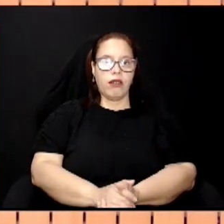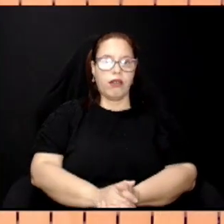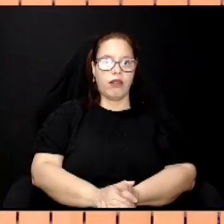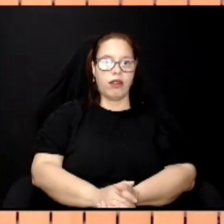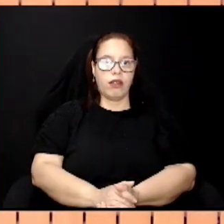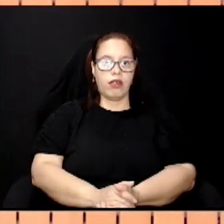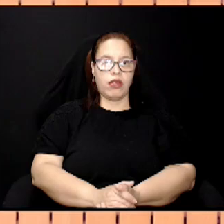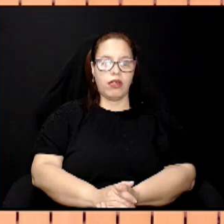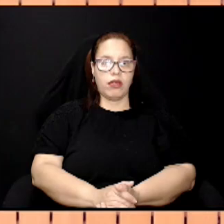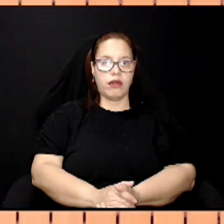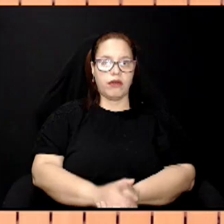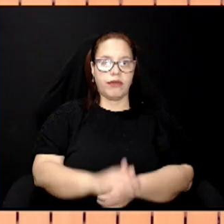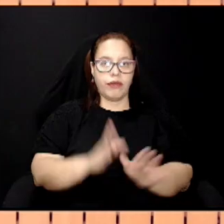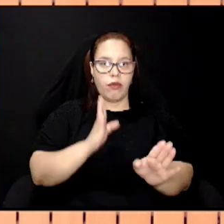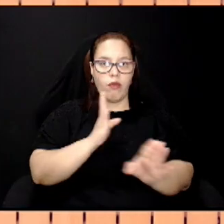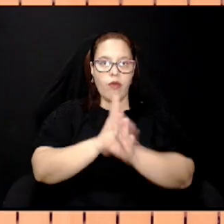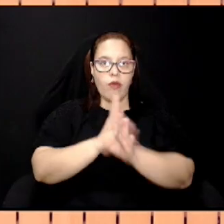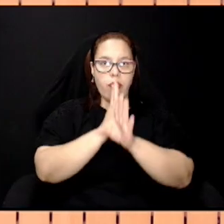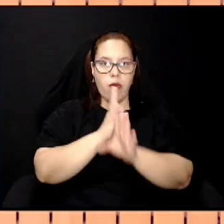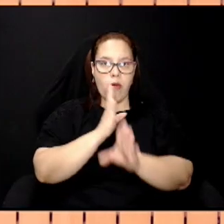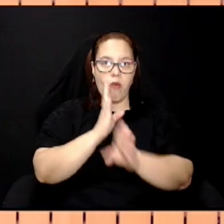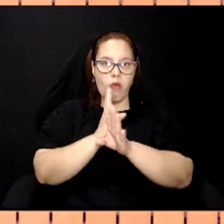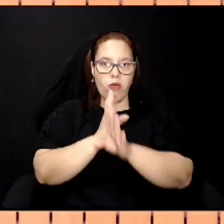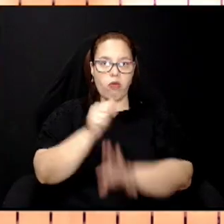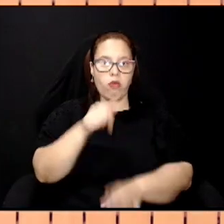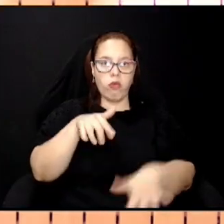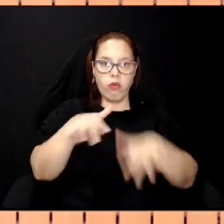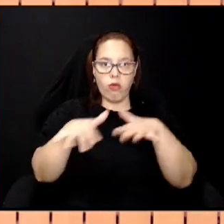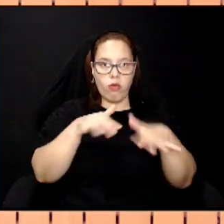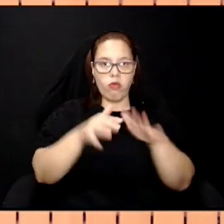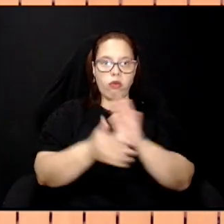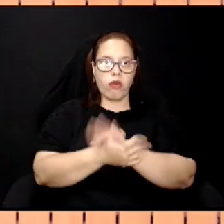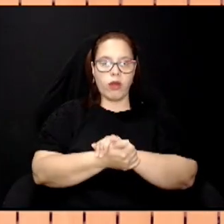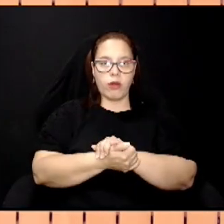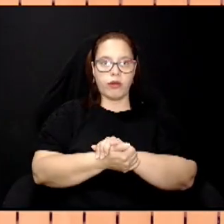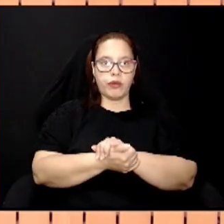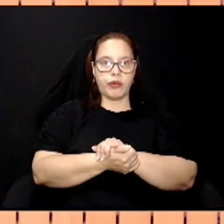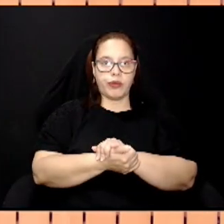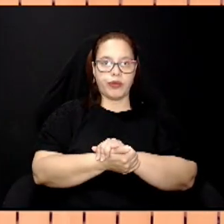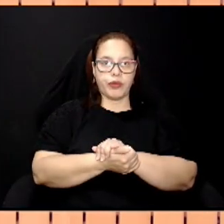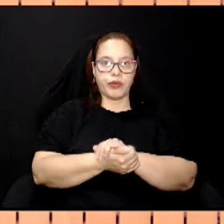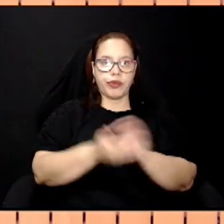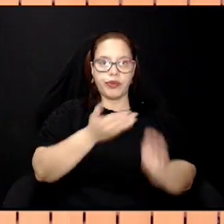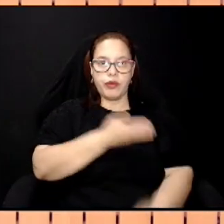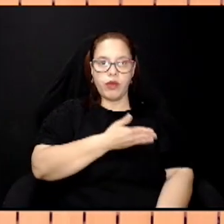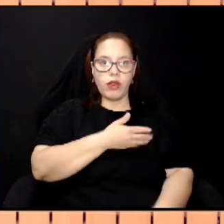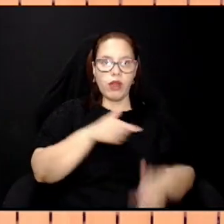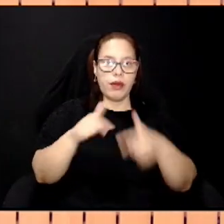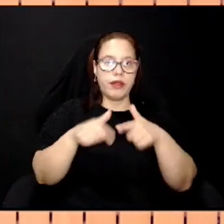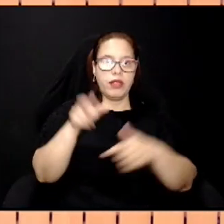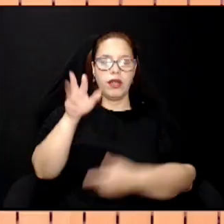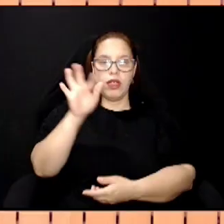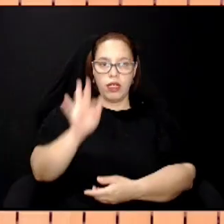Encontrando neste momento colegas que trabalham na universidade,